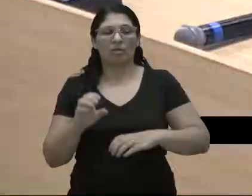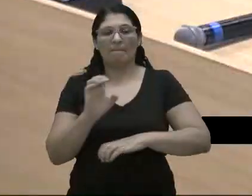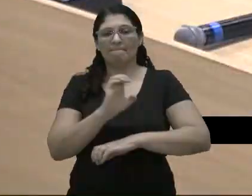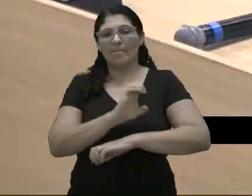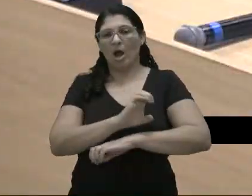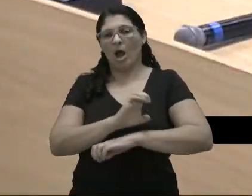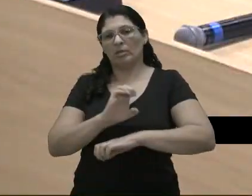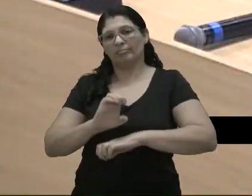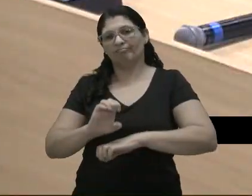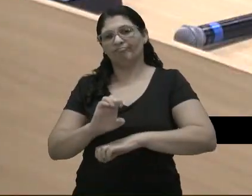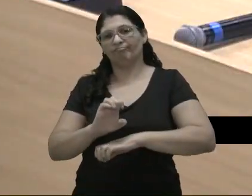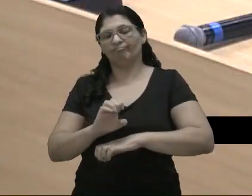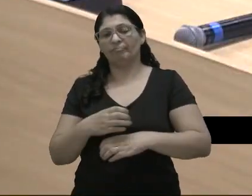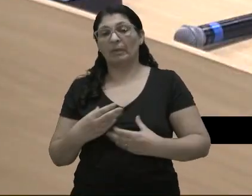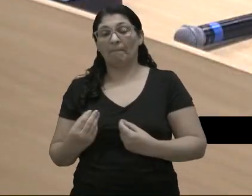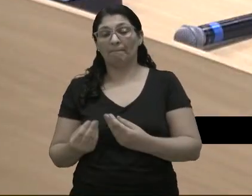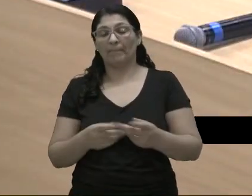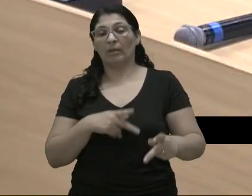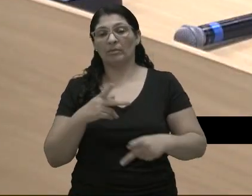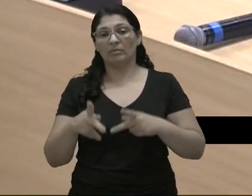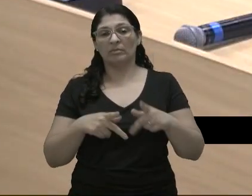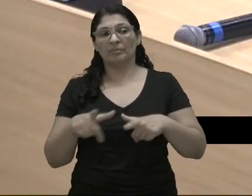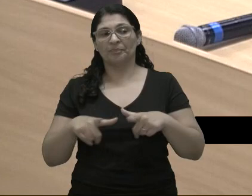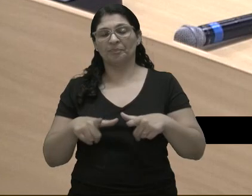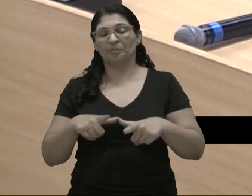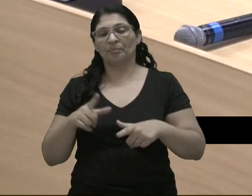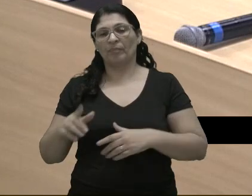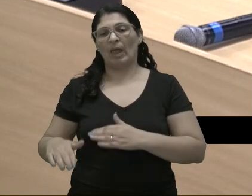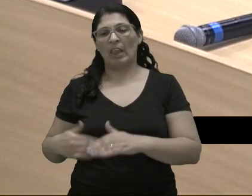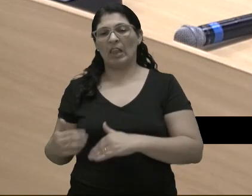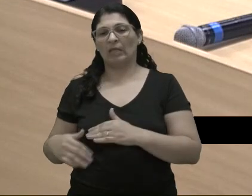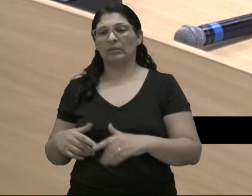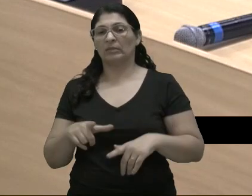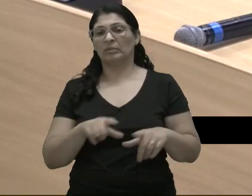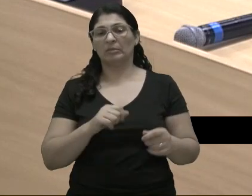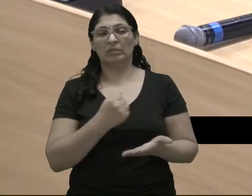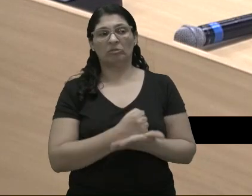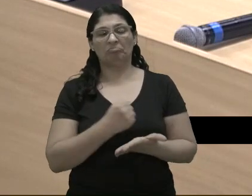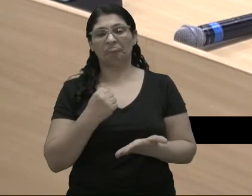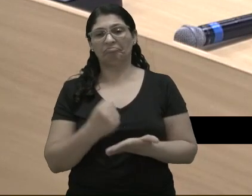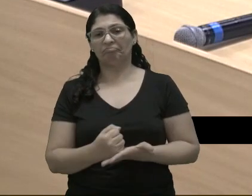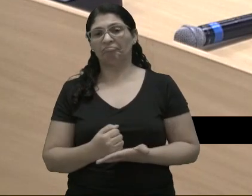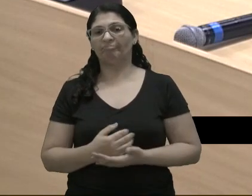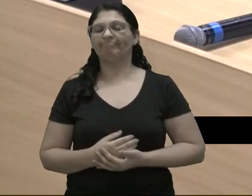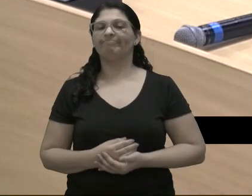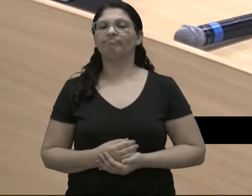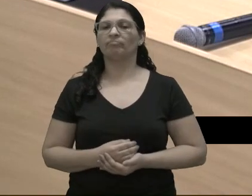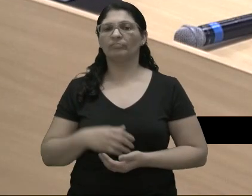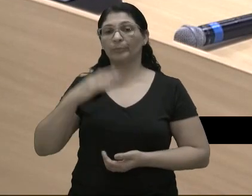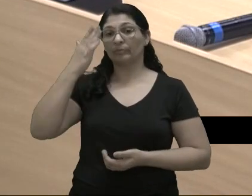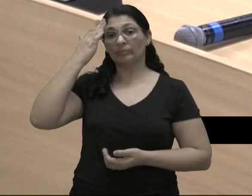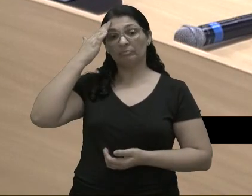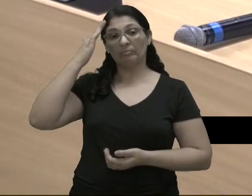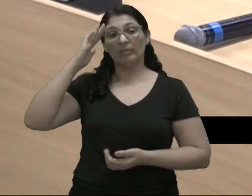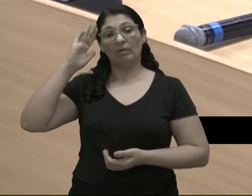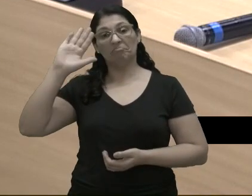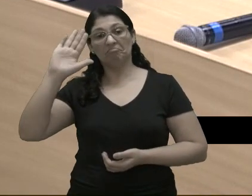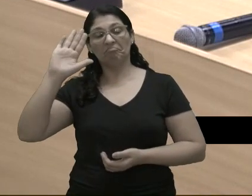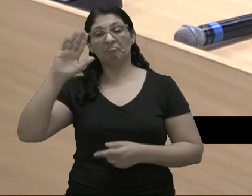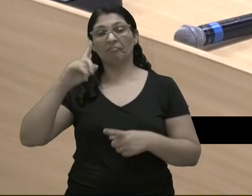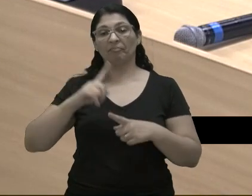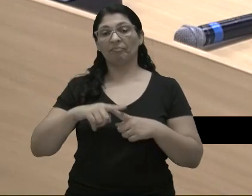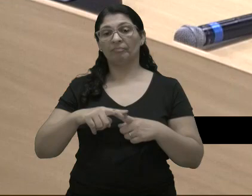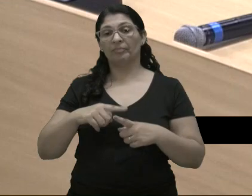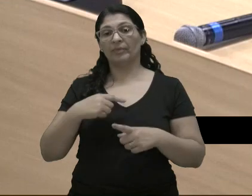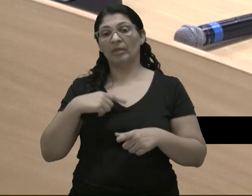que a senhora tem a dizer isso? Tem bastante gente que trabalha de Tremembé lá nesse processo que foi contratado? Eu não sei, porque eu sou